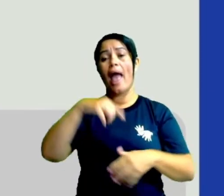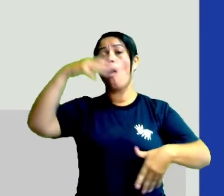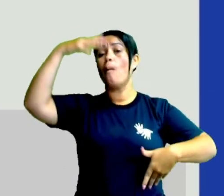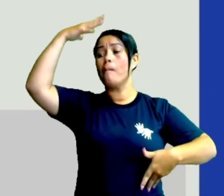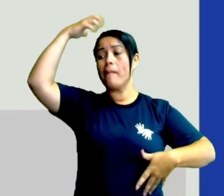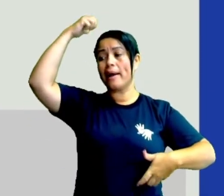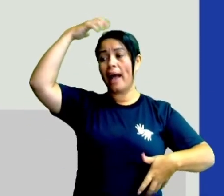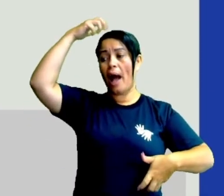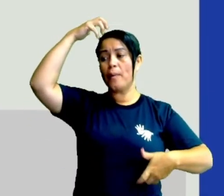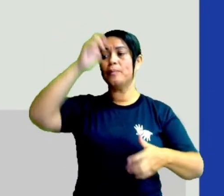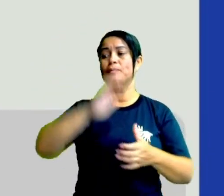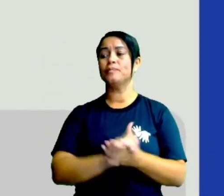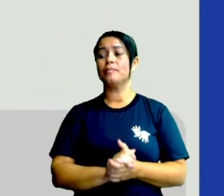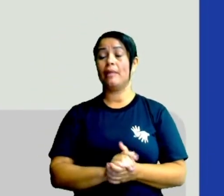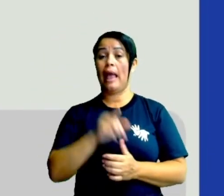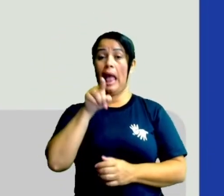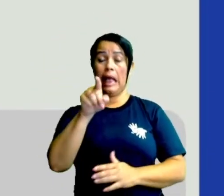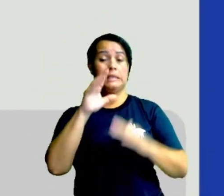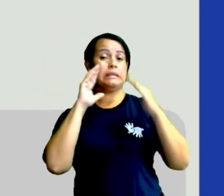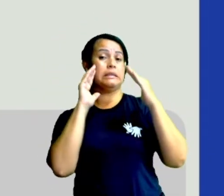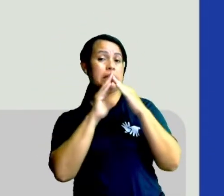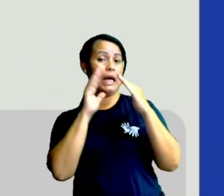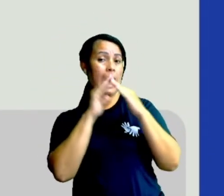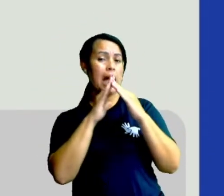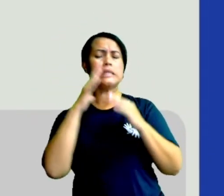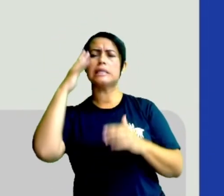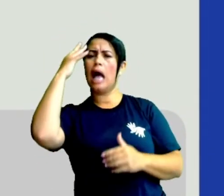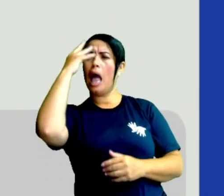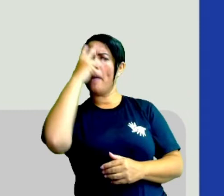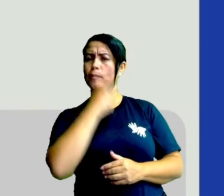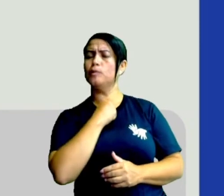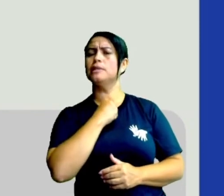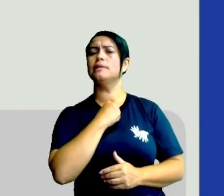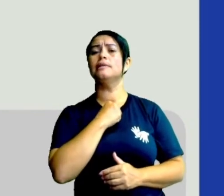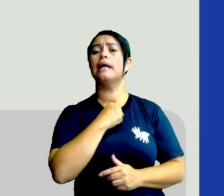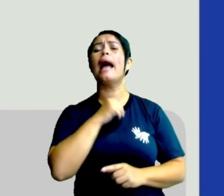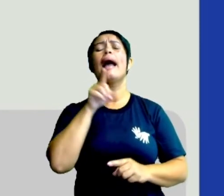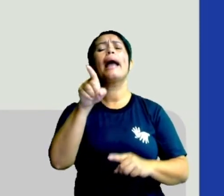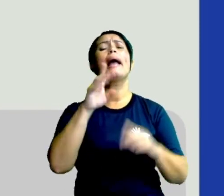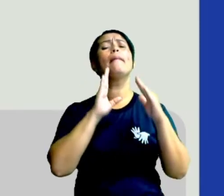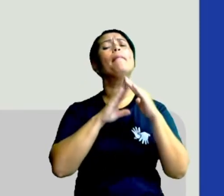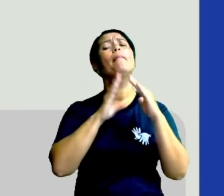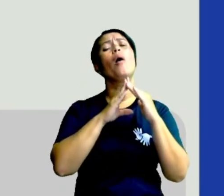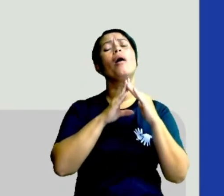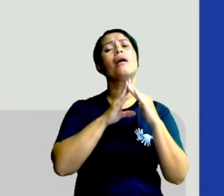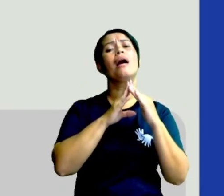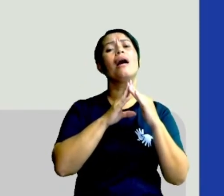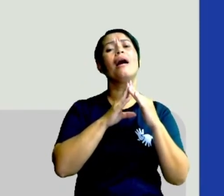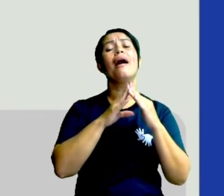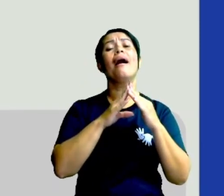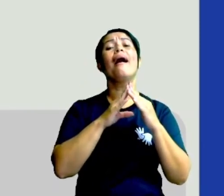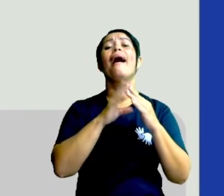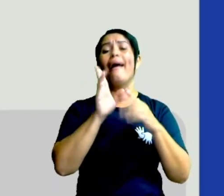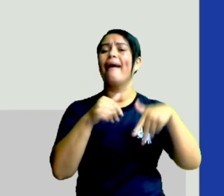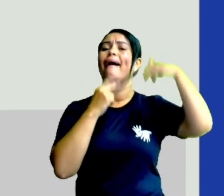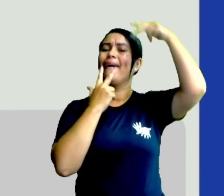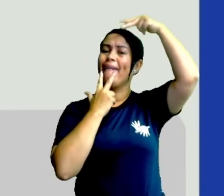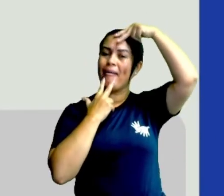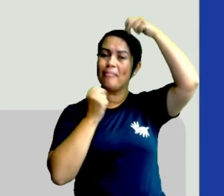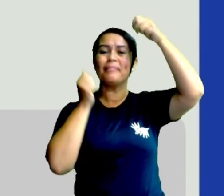macaco essa casa é bonita quem mora nela é a